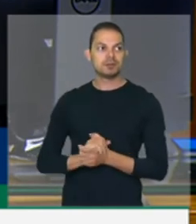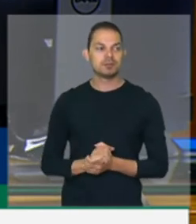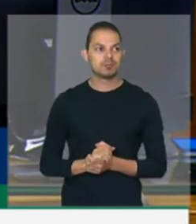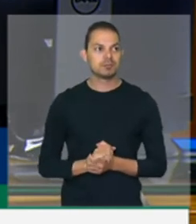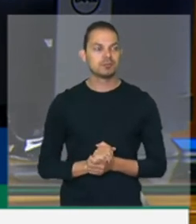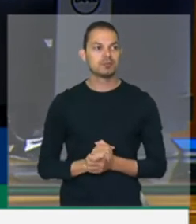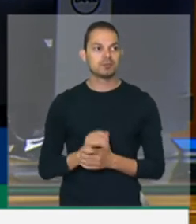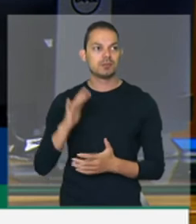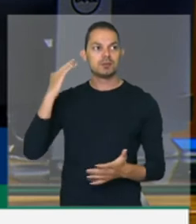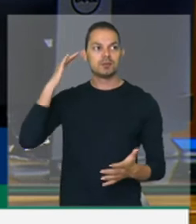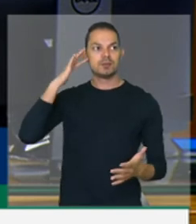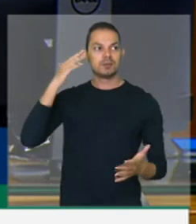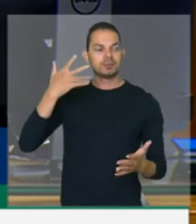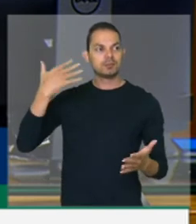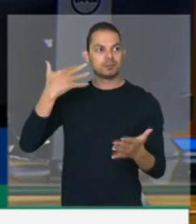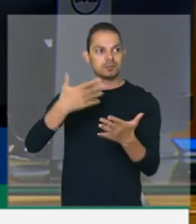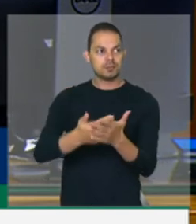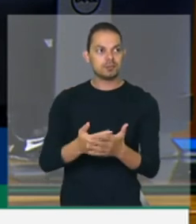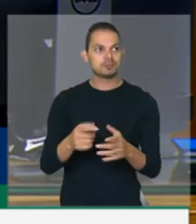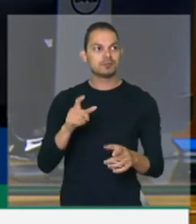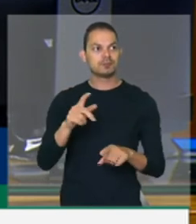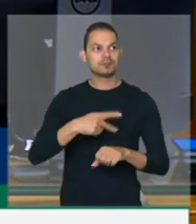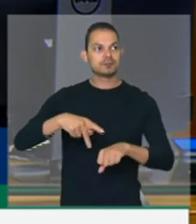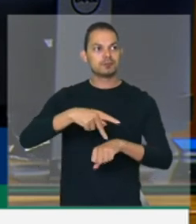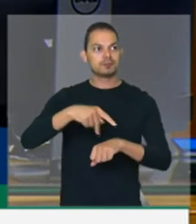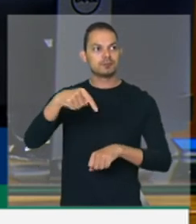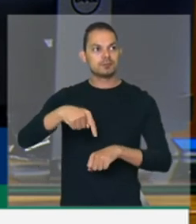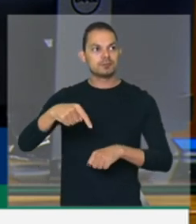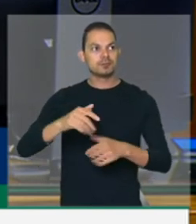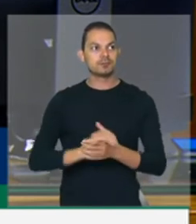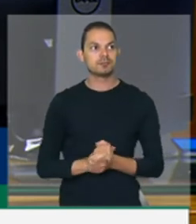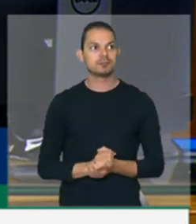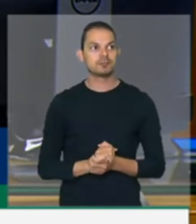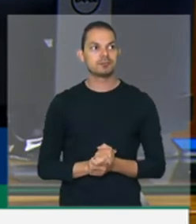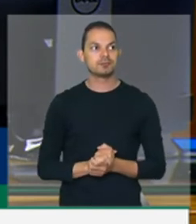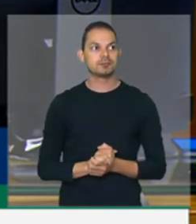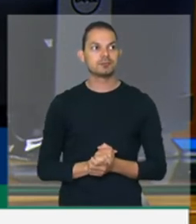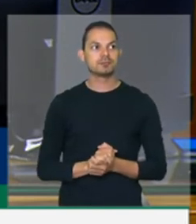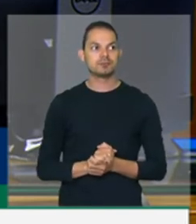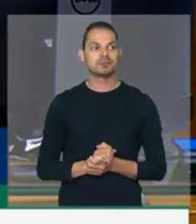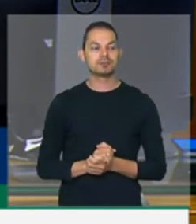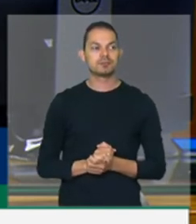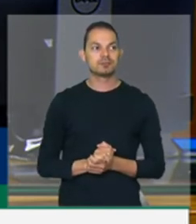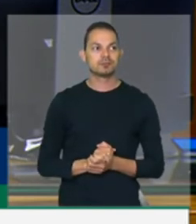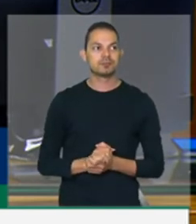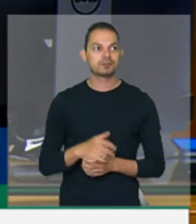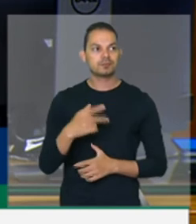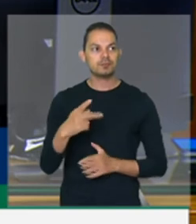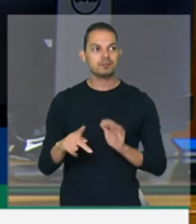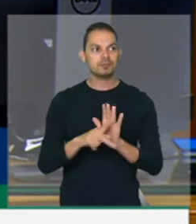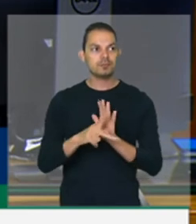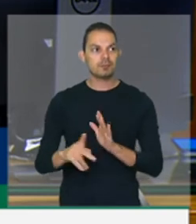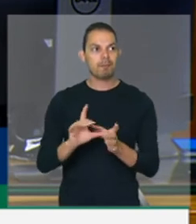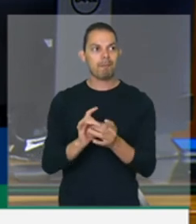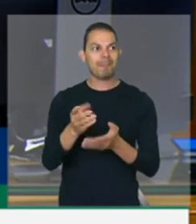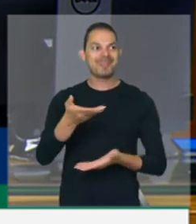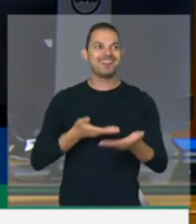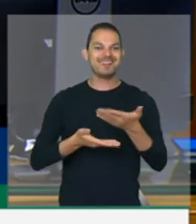da história do país. Os momentos de turbulência são da própria natureza da